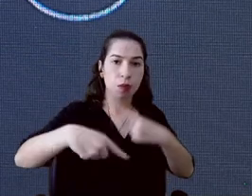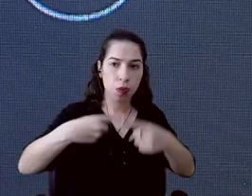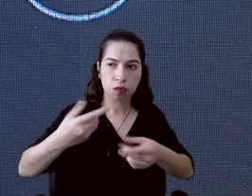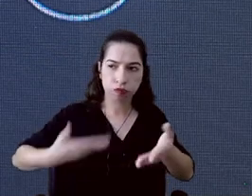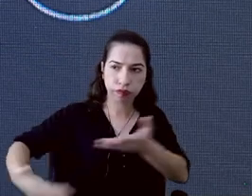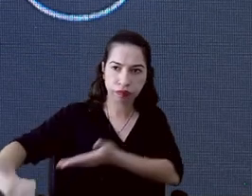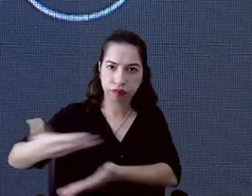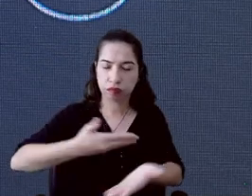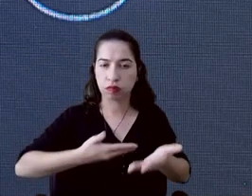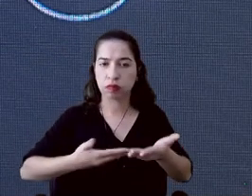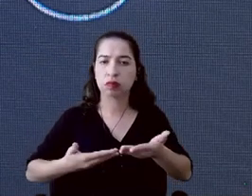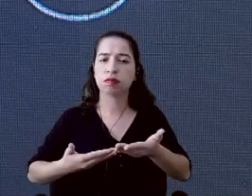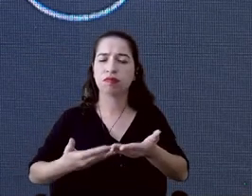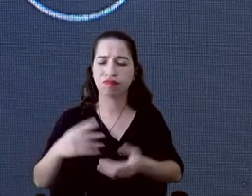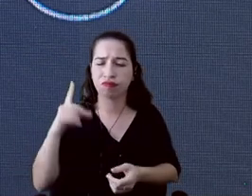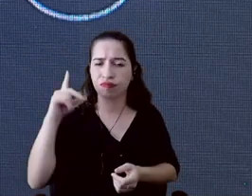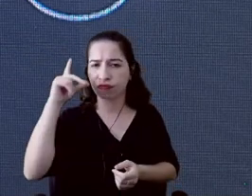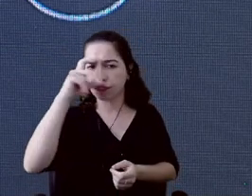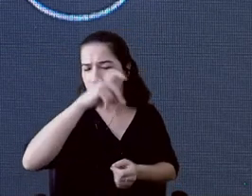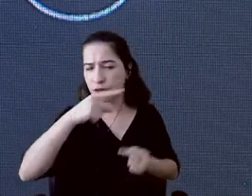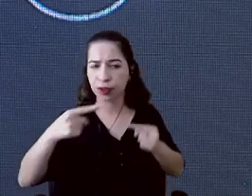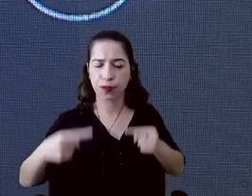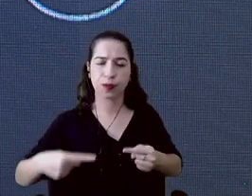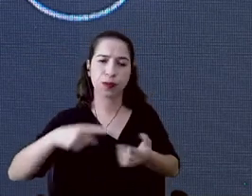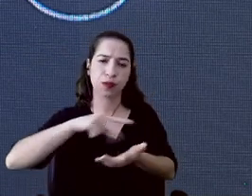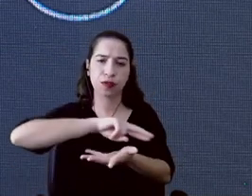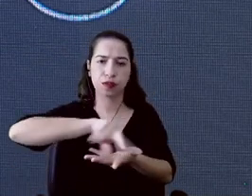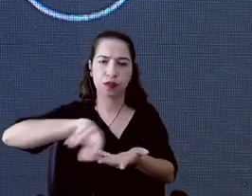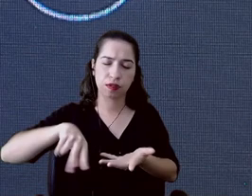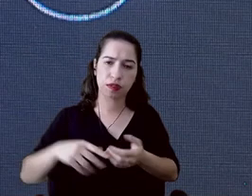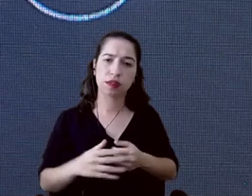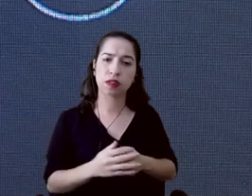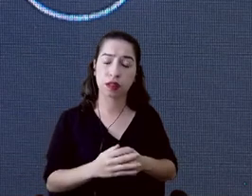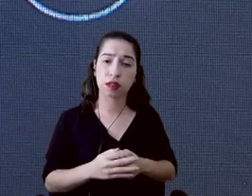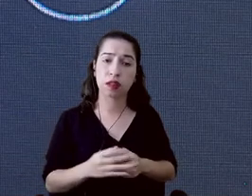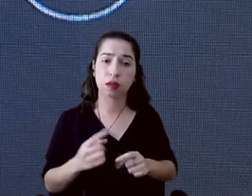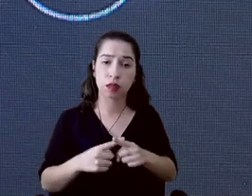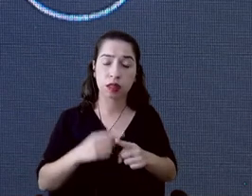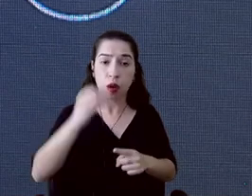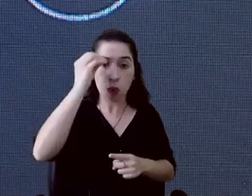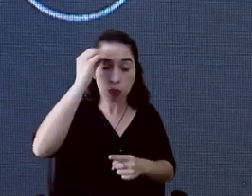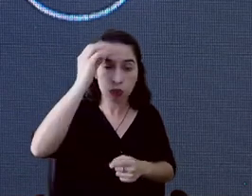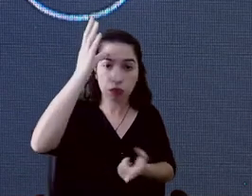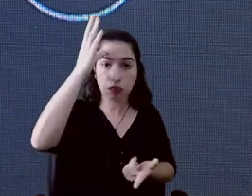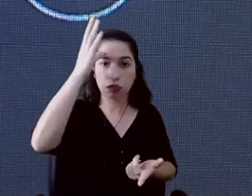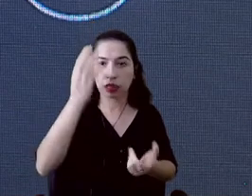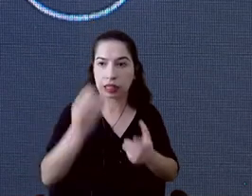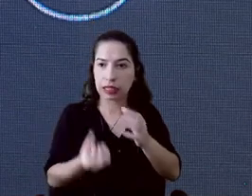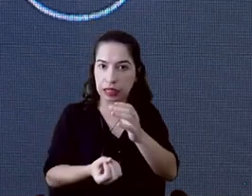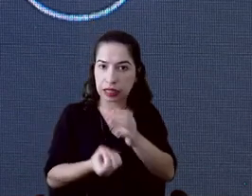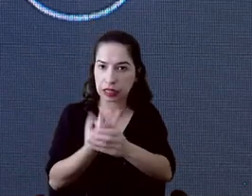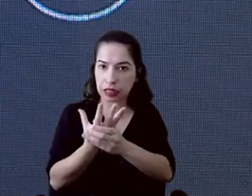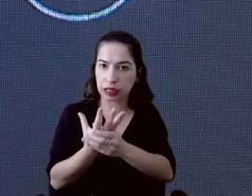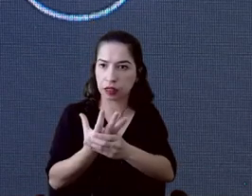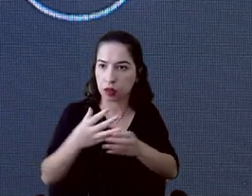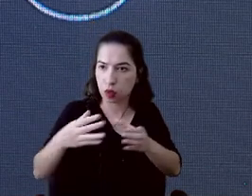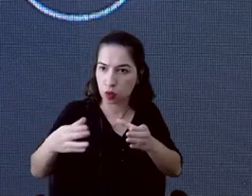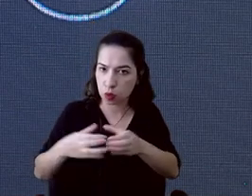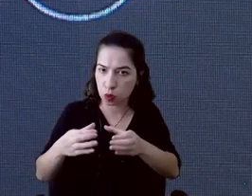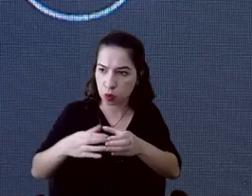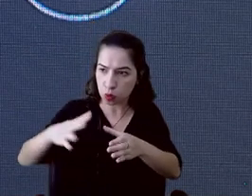de desafios né porque agregar esse conhecimento criar uma rede de parceiros locais